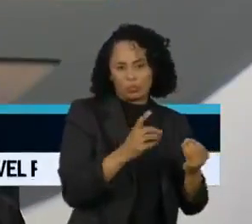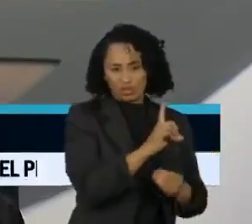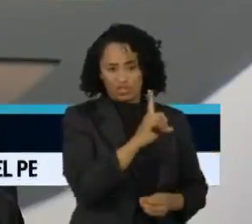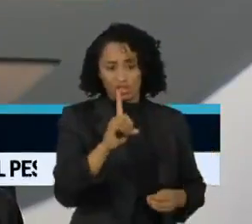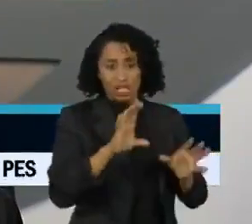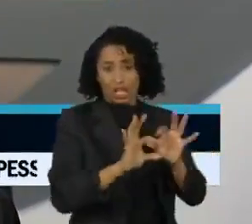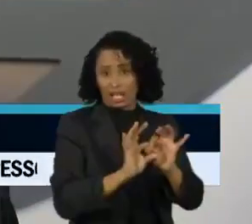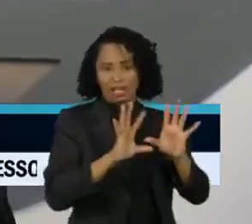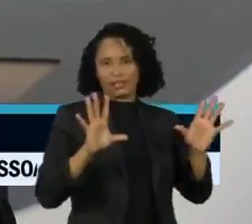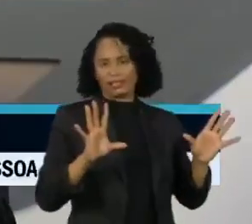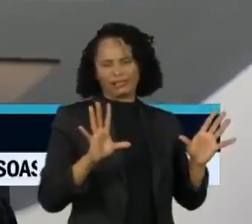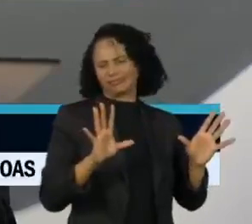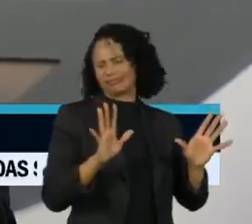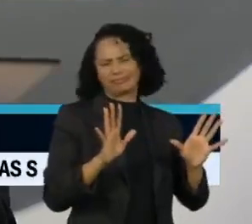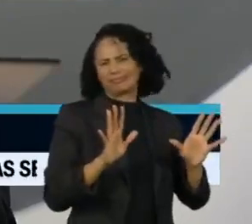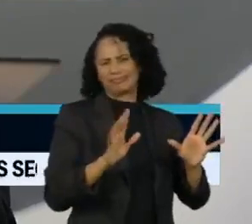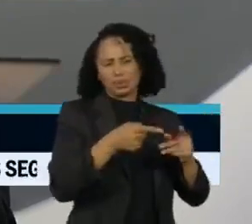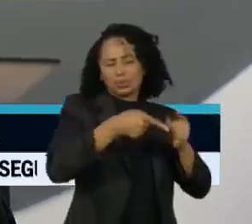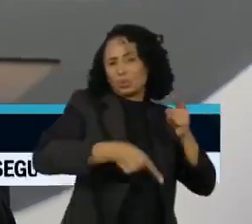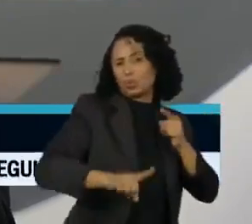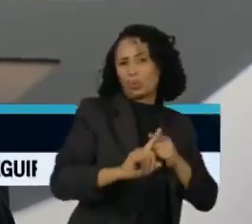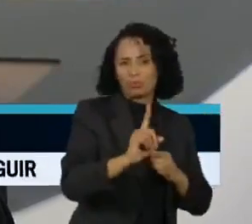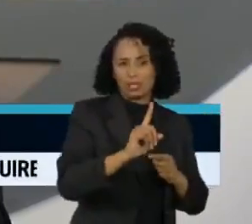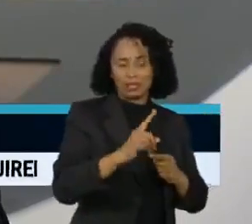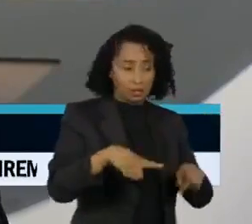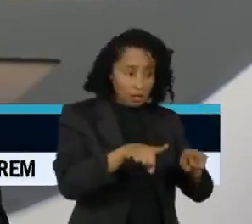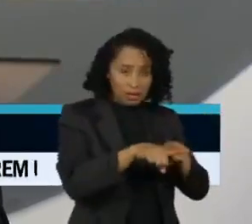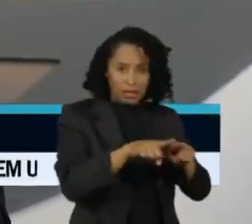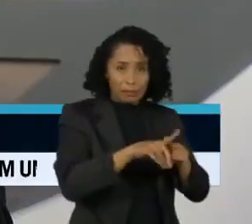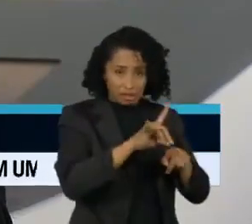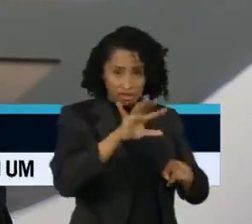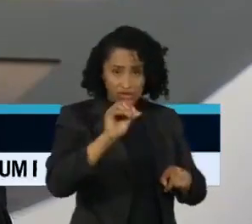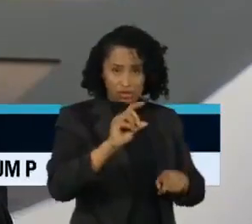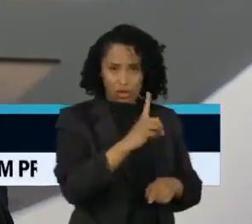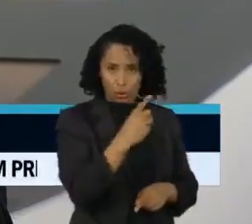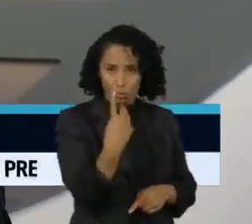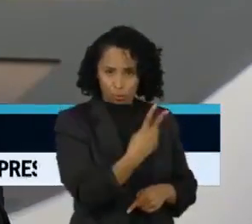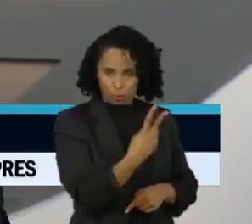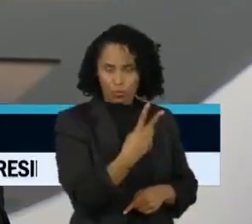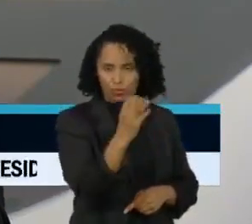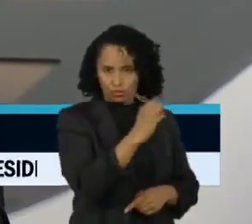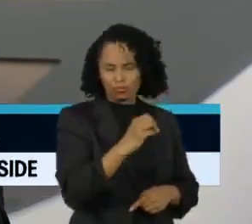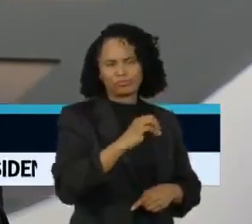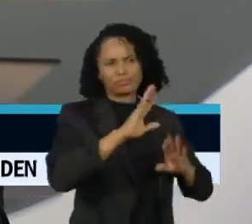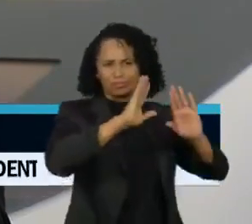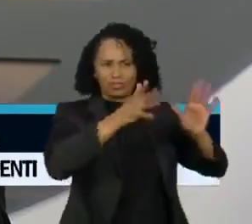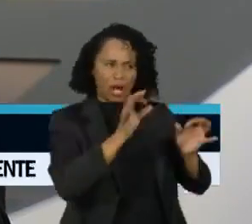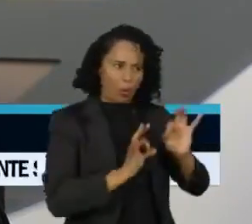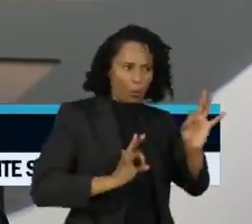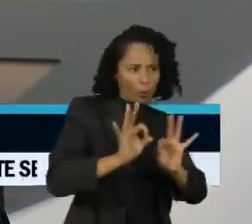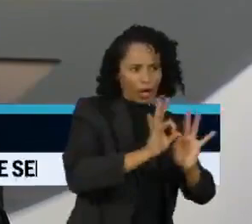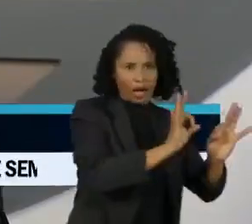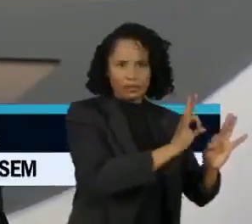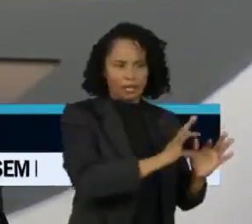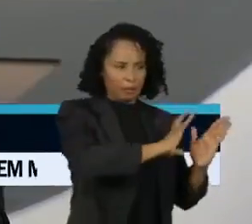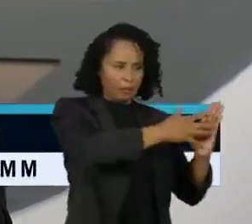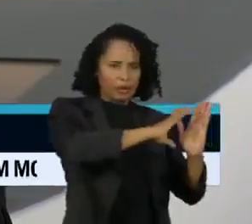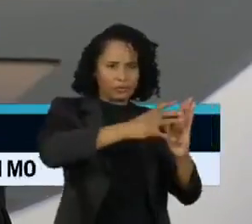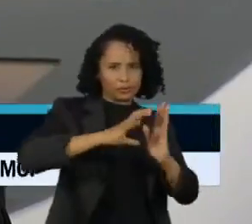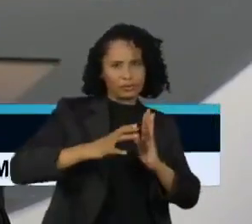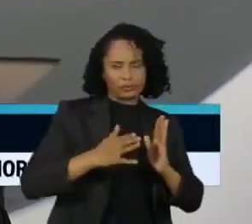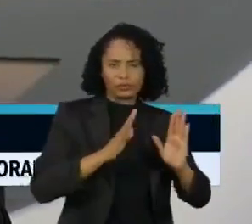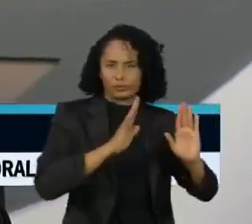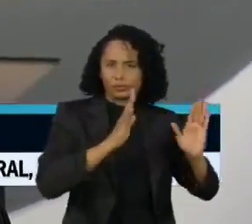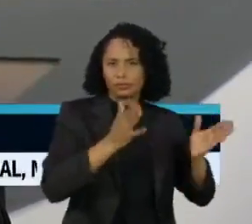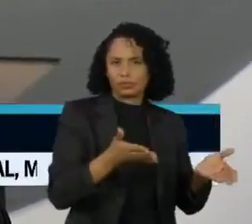liberal. E esse evento do dia 12, organizado pelo MBL e pelo Vem Pra Rua,